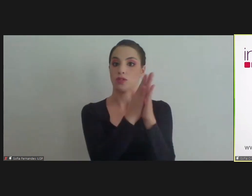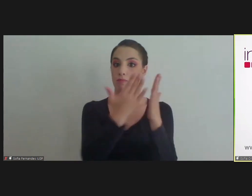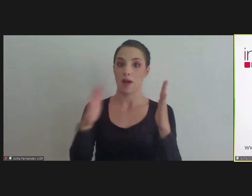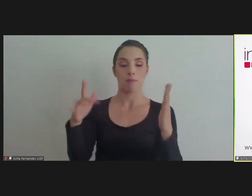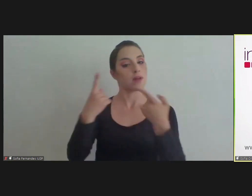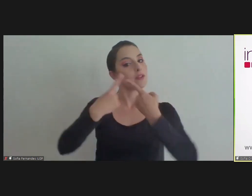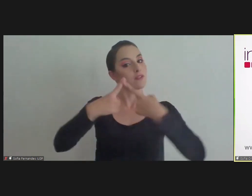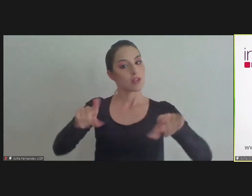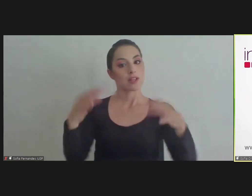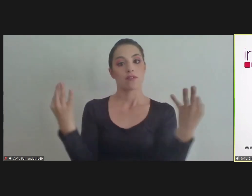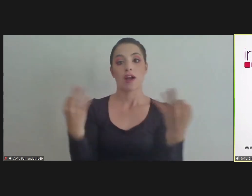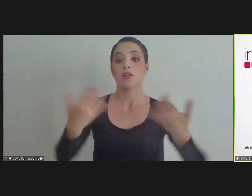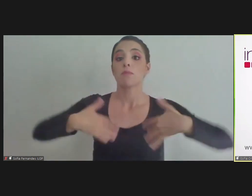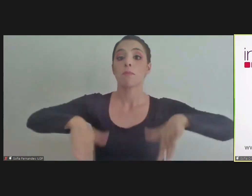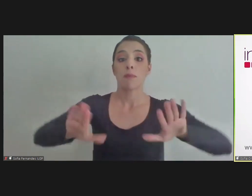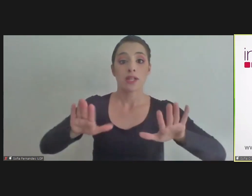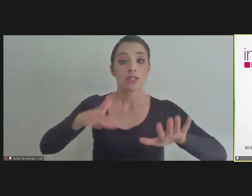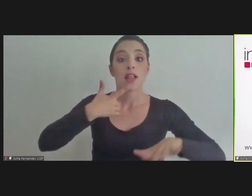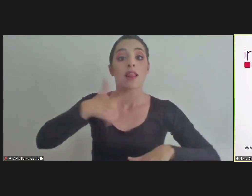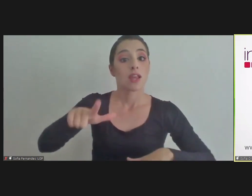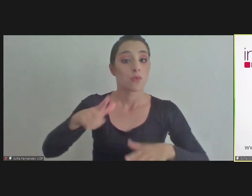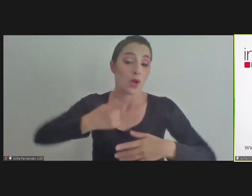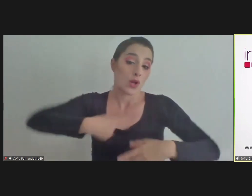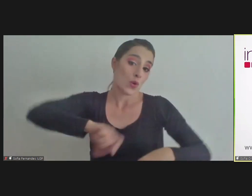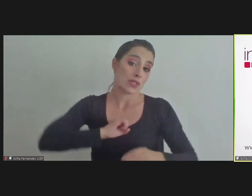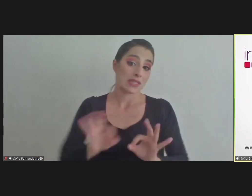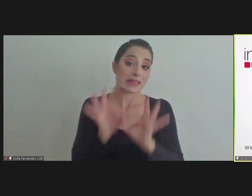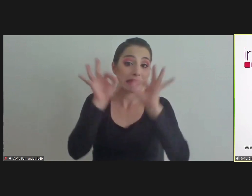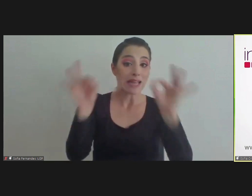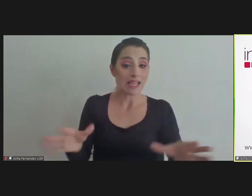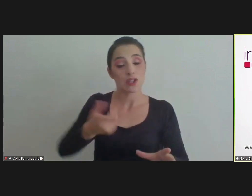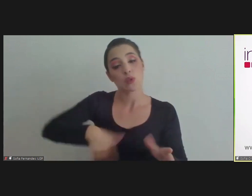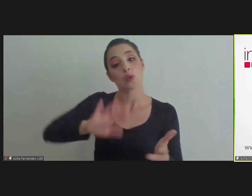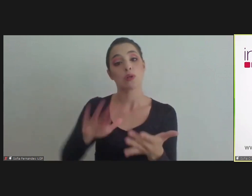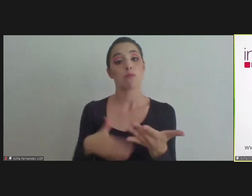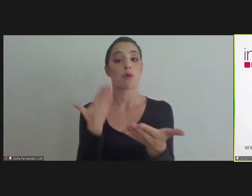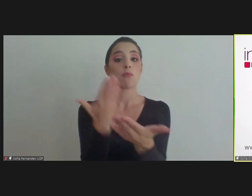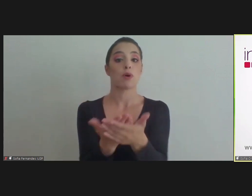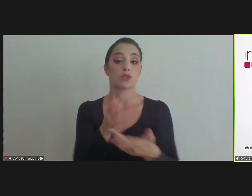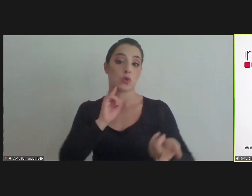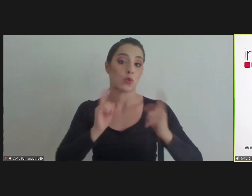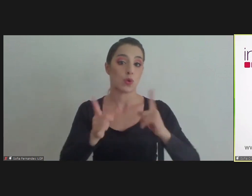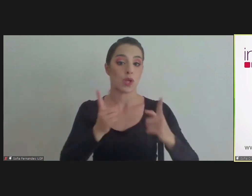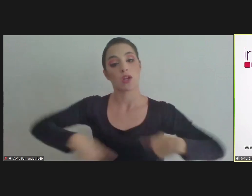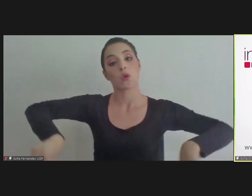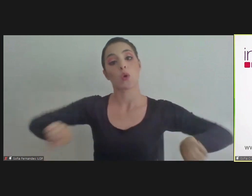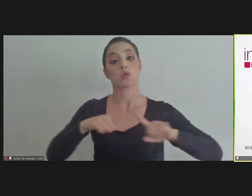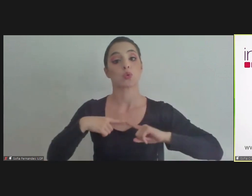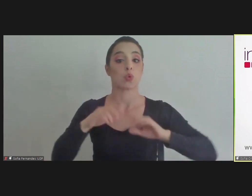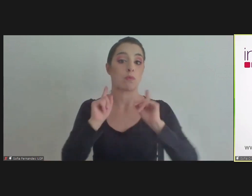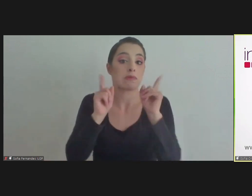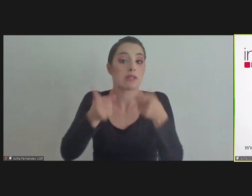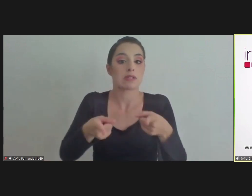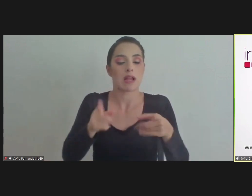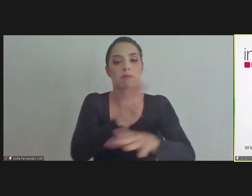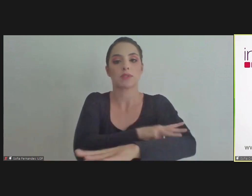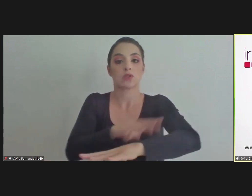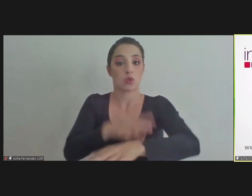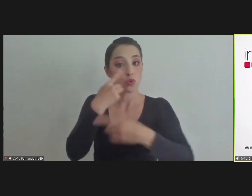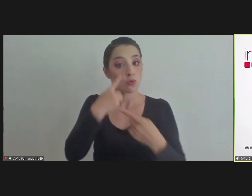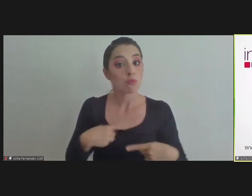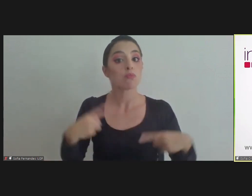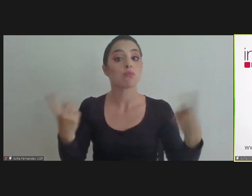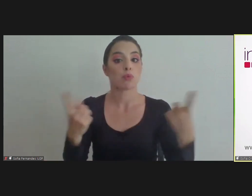mas a nossa língua é comum, propomos desta forma reforçar as pontes entre as administrações públicas dos diferentes